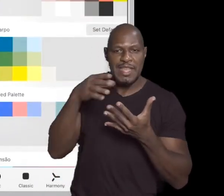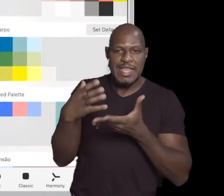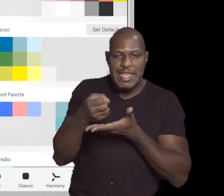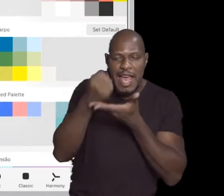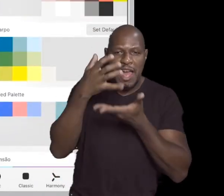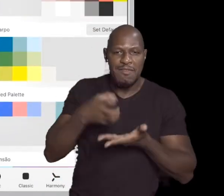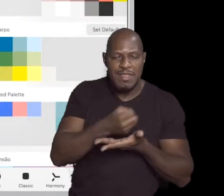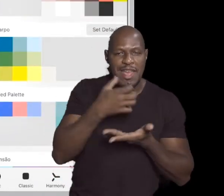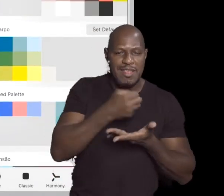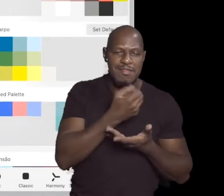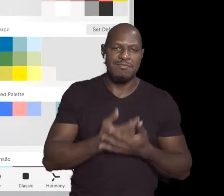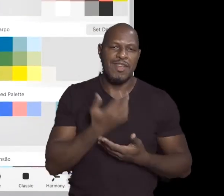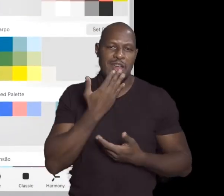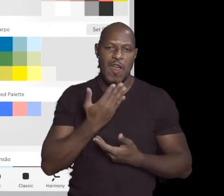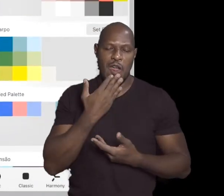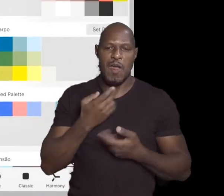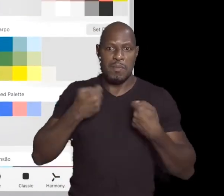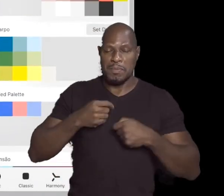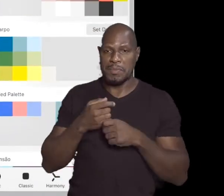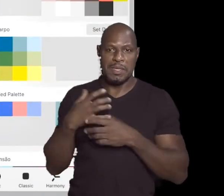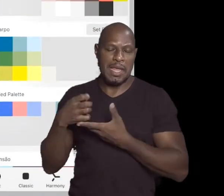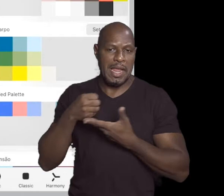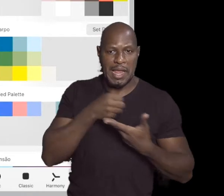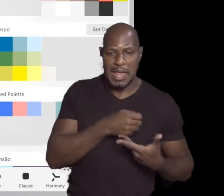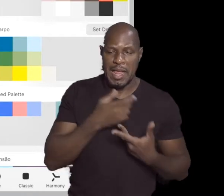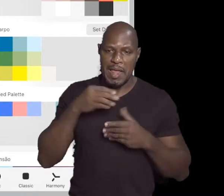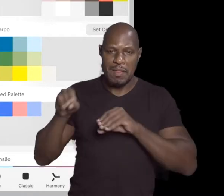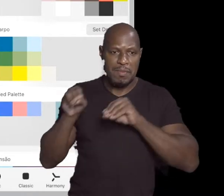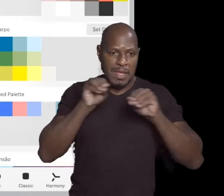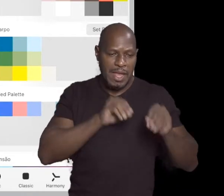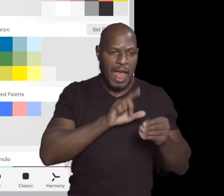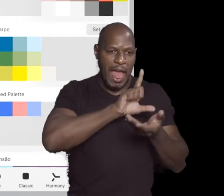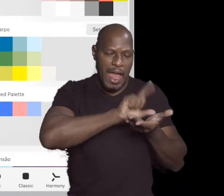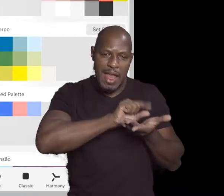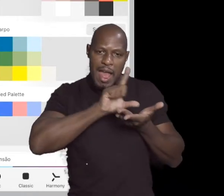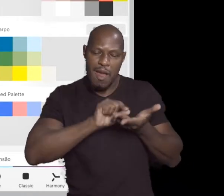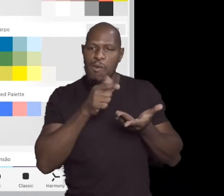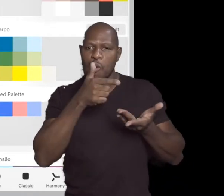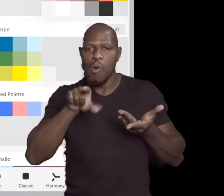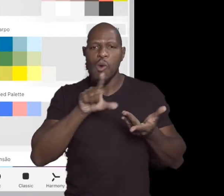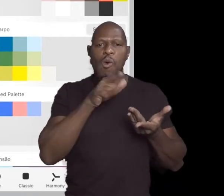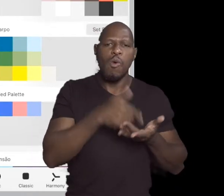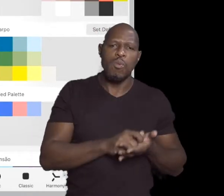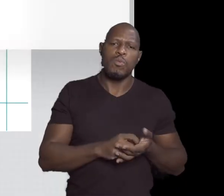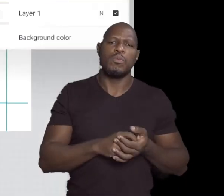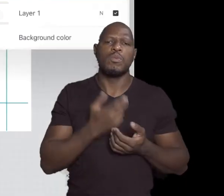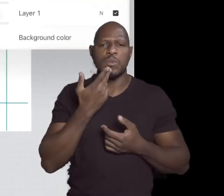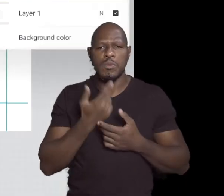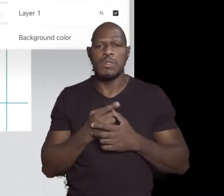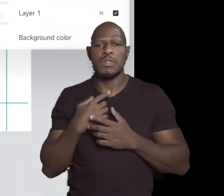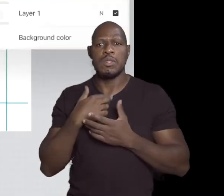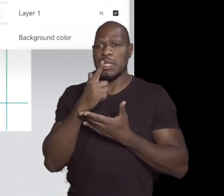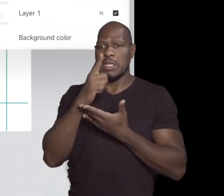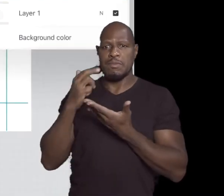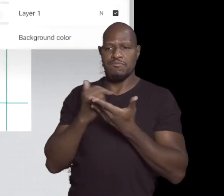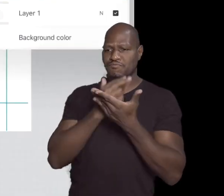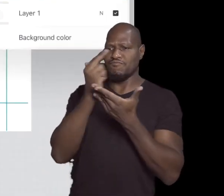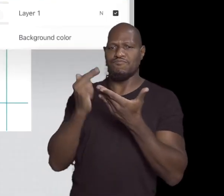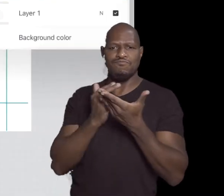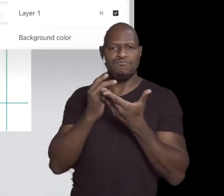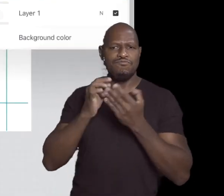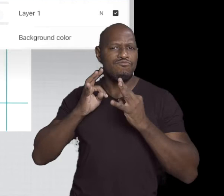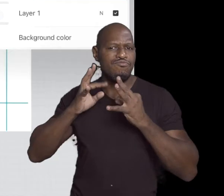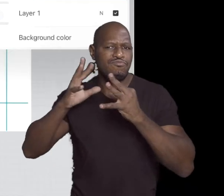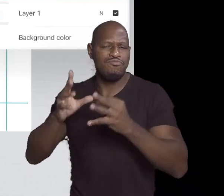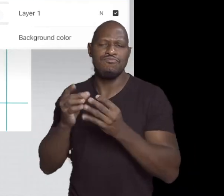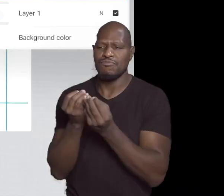salvas, então não preciso ficar carregando de um arquivo para o outro uma layer com todas as paletas, eu posso apenas